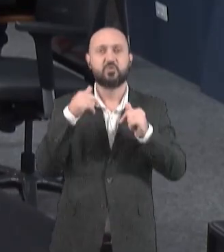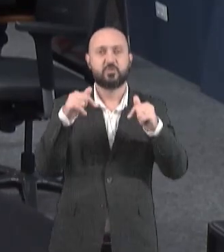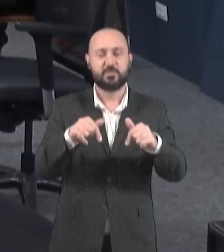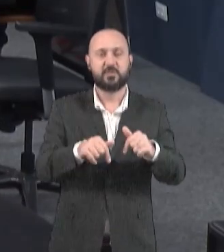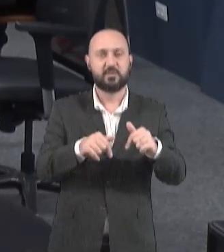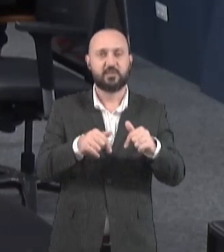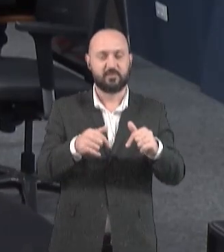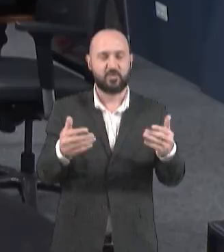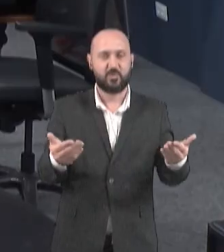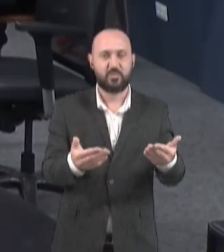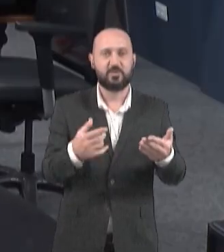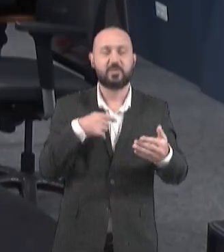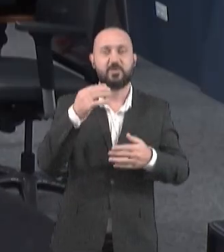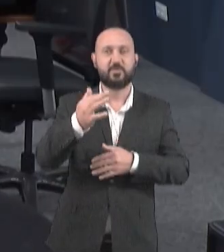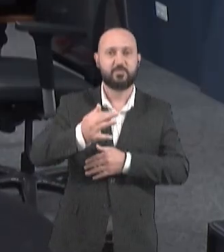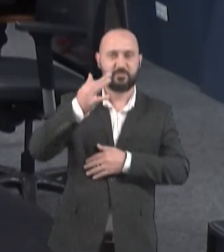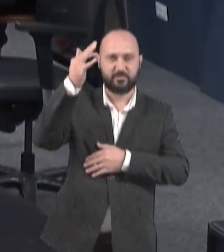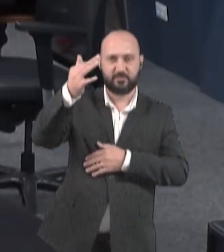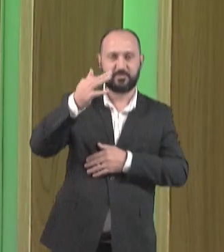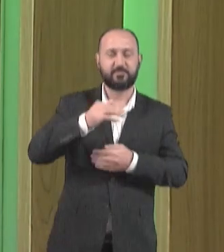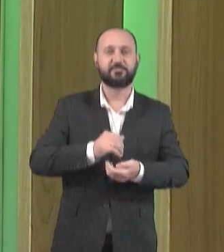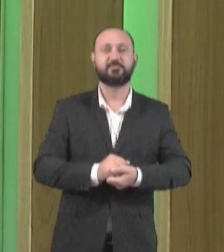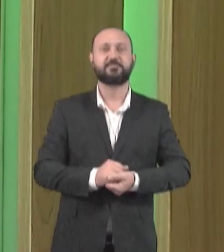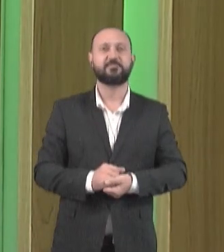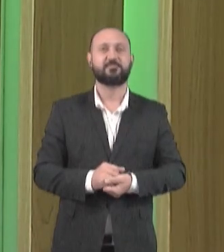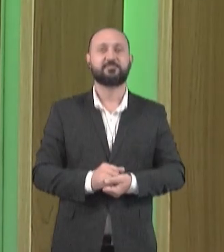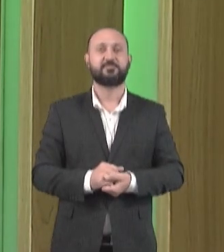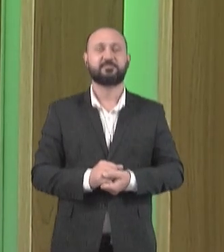hoje aqui nesse planeta, e para as futuras gerações.